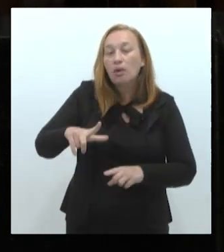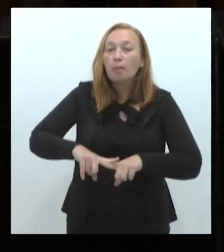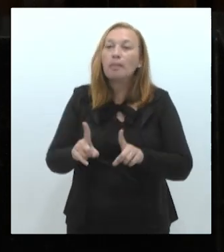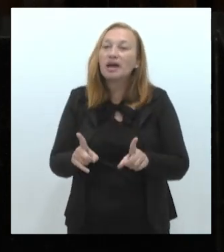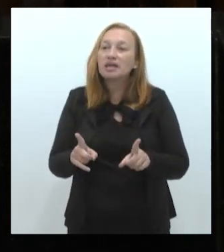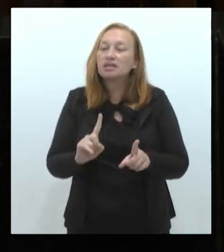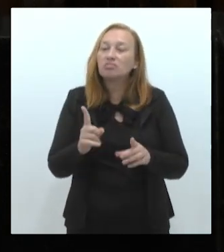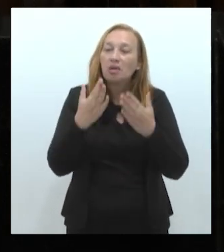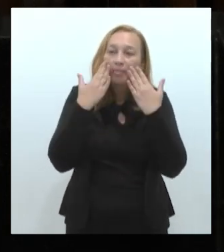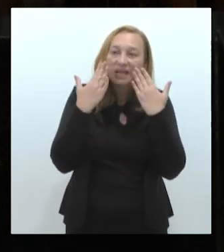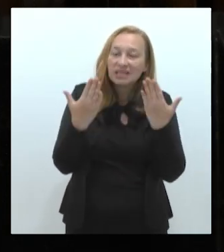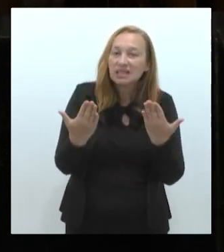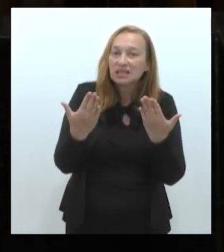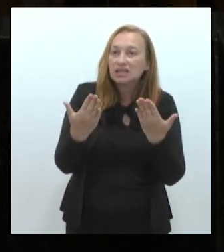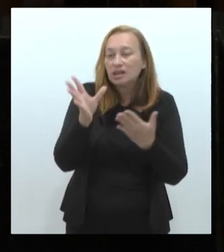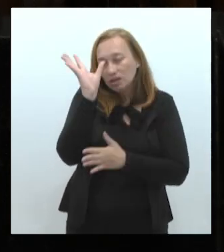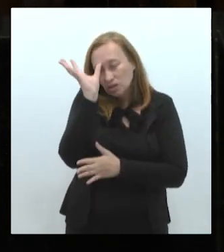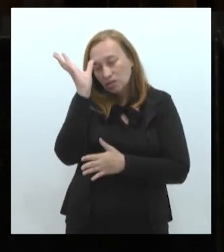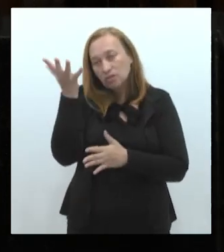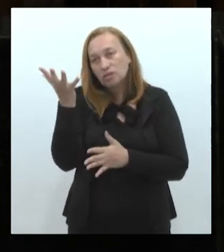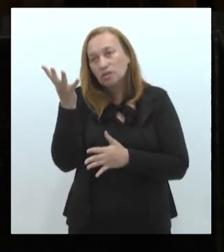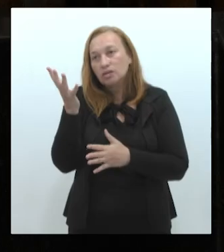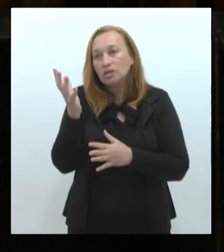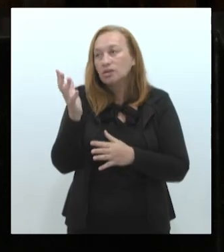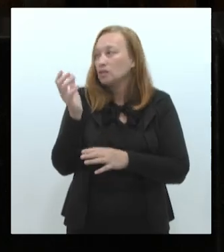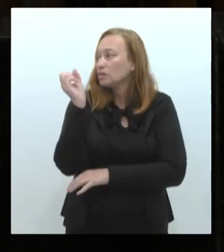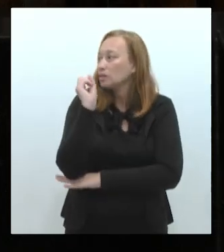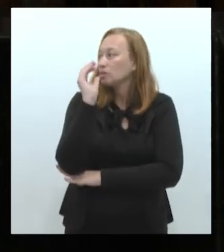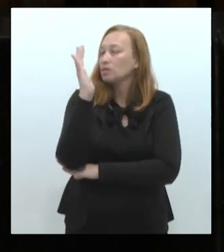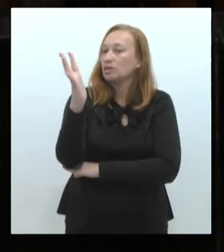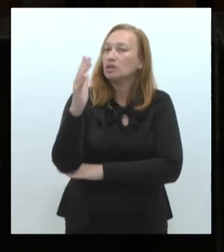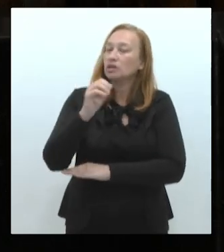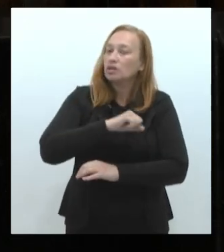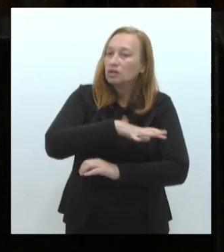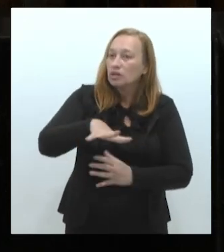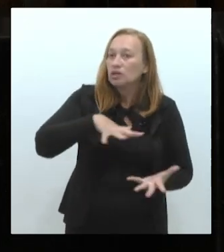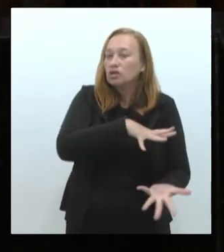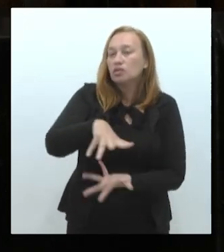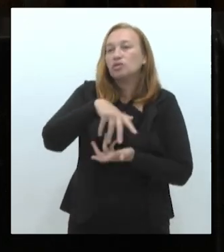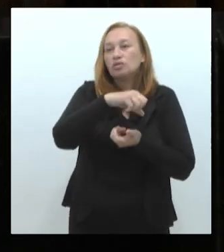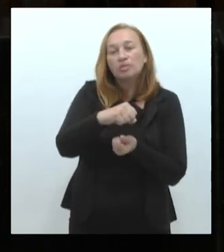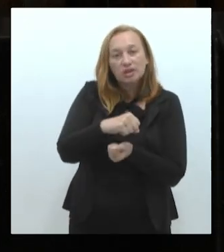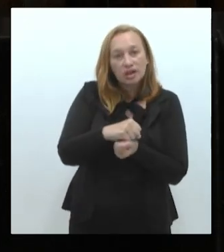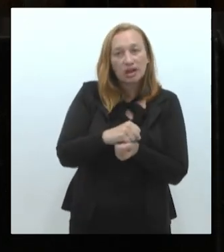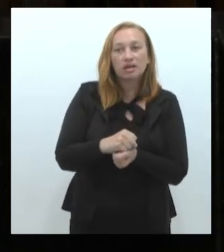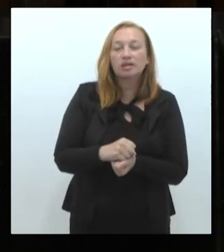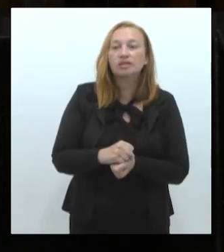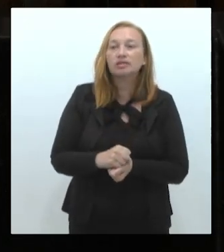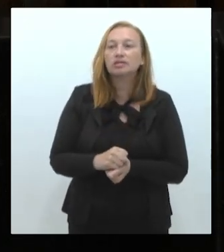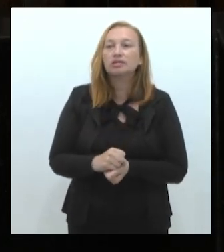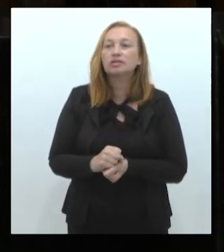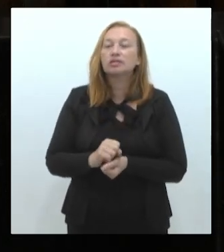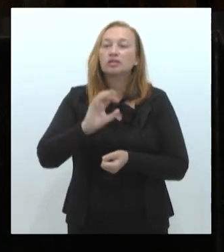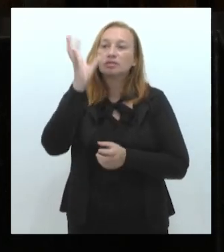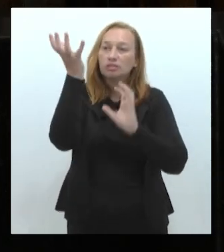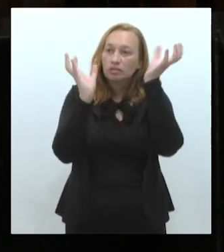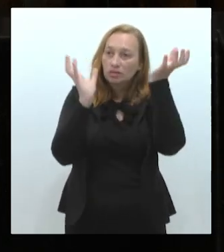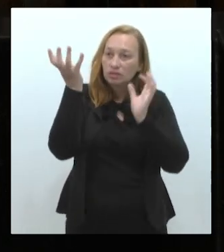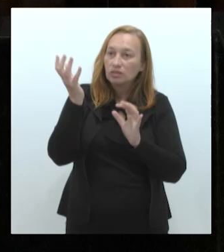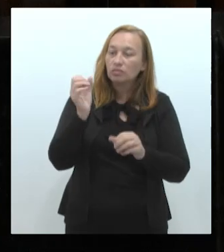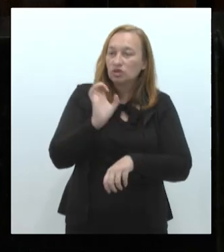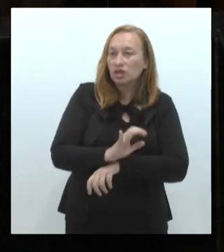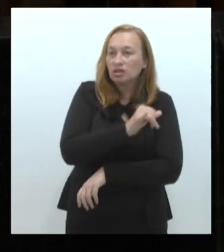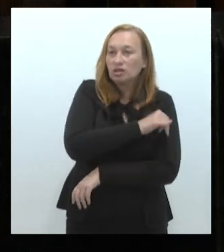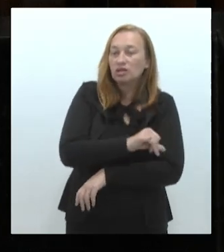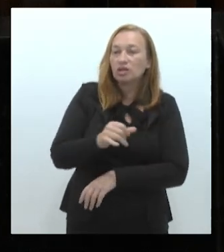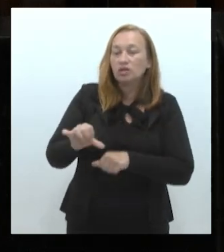não apresenta soluções ambientais sustentáveis e de adaptação climática para o Estado do Rio de Janeiro. Pelo contrário,